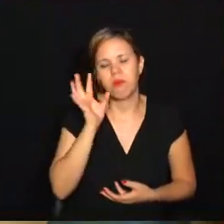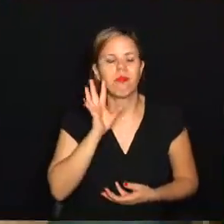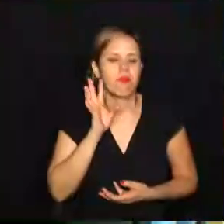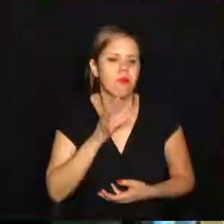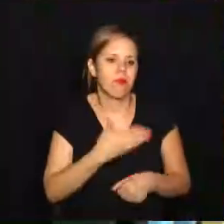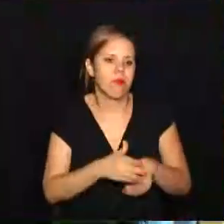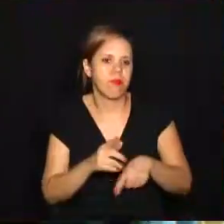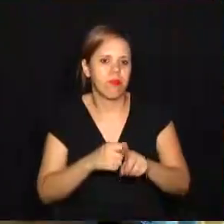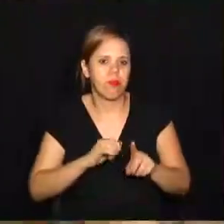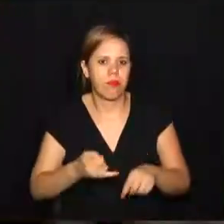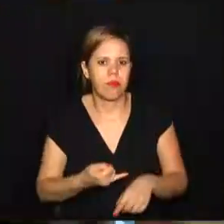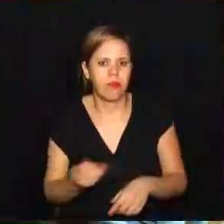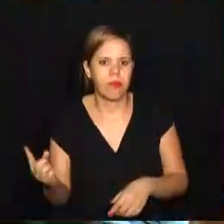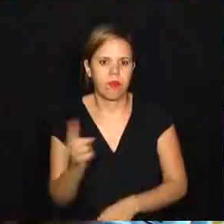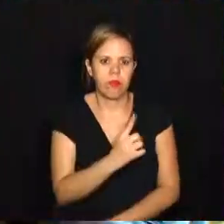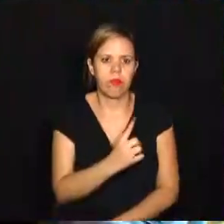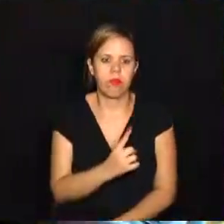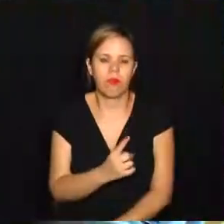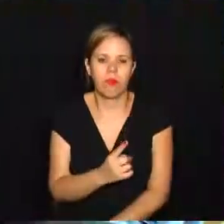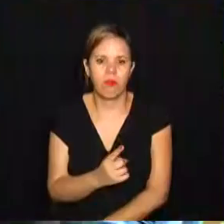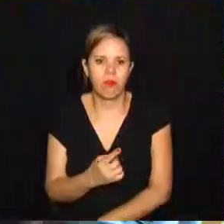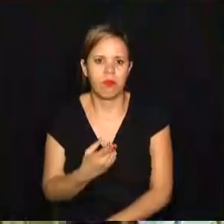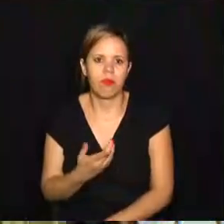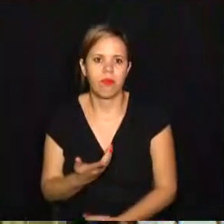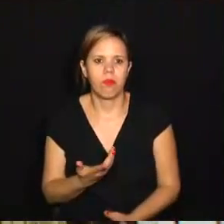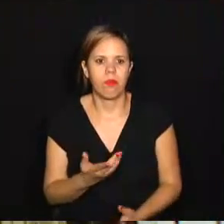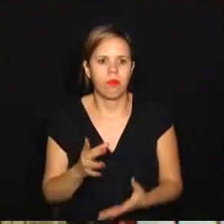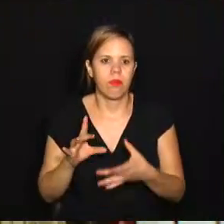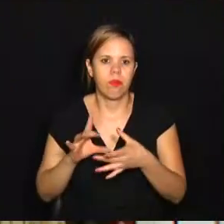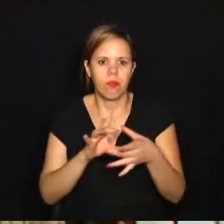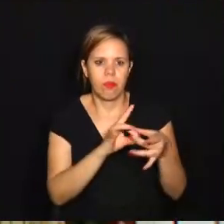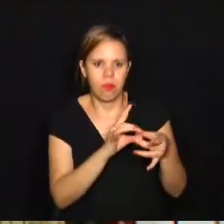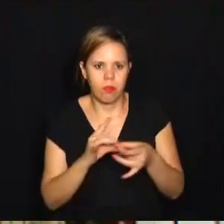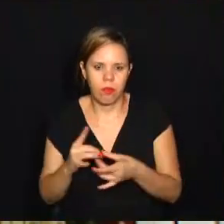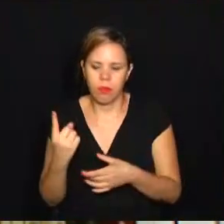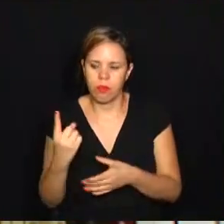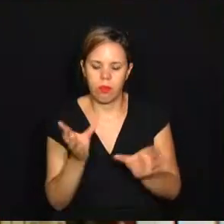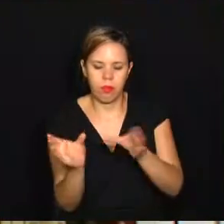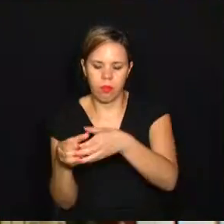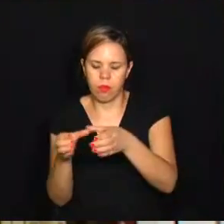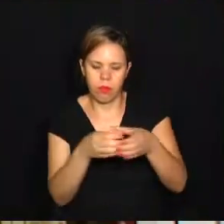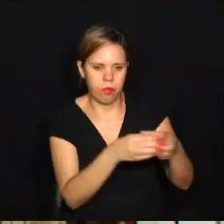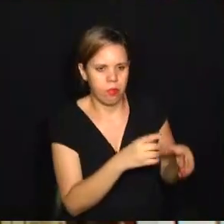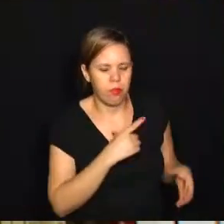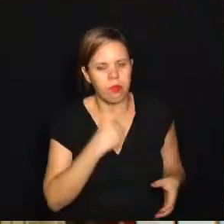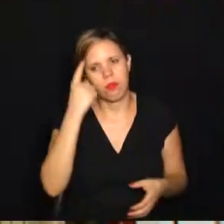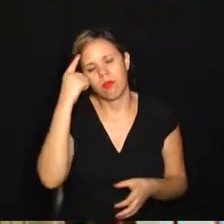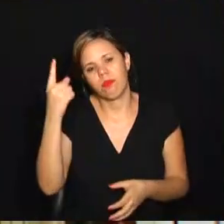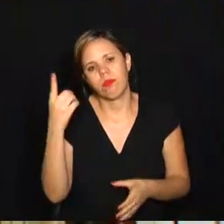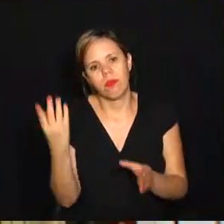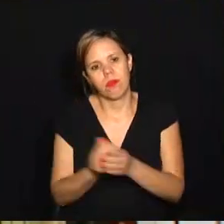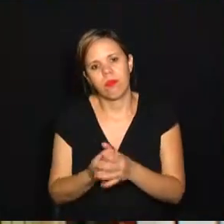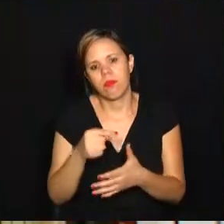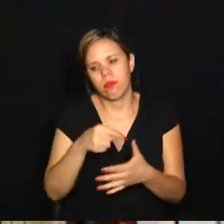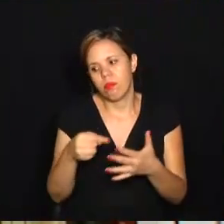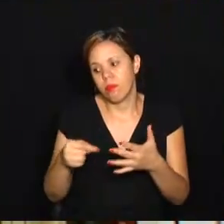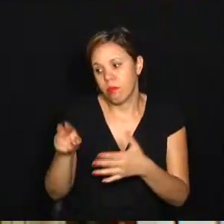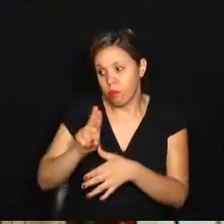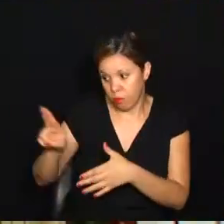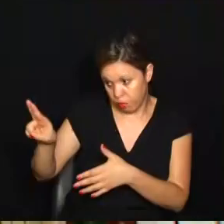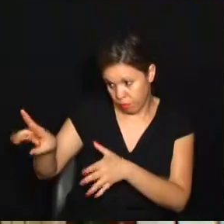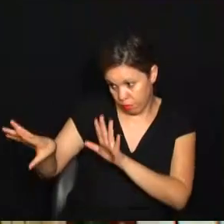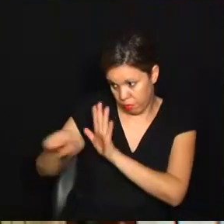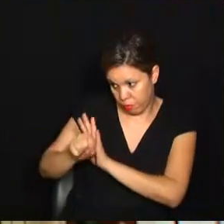treinamento em janeiro, eles vieram e aí eles socializaram o que cada grupo tinha de ideia. E aí, eu posso usar a sua ideia, eu vou usar a